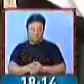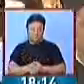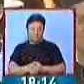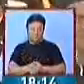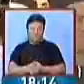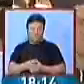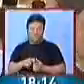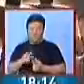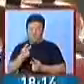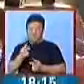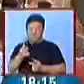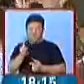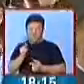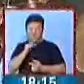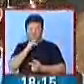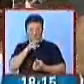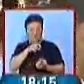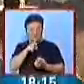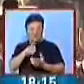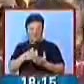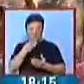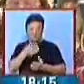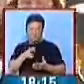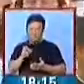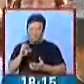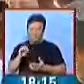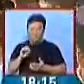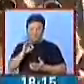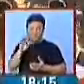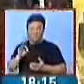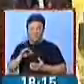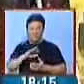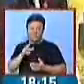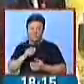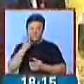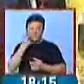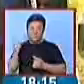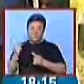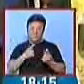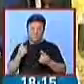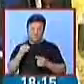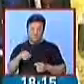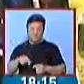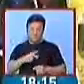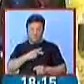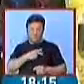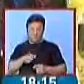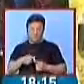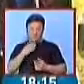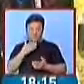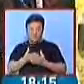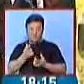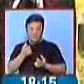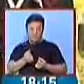A UBI consegue atrair alunos. Cerca de 80% são deslocados. Esta universidade veio dar um